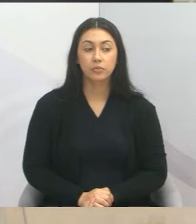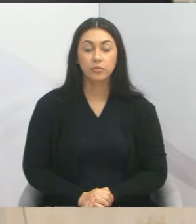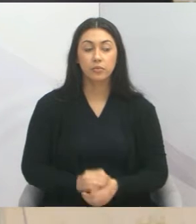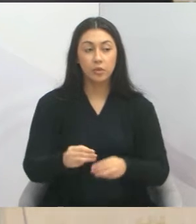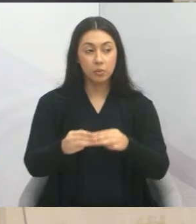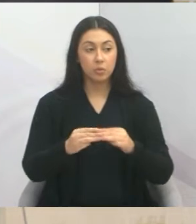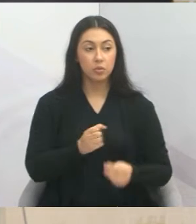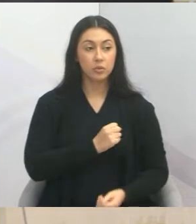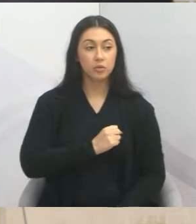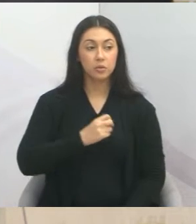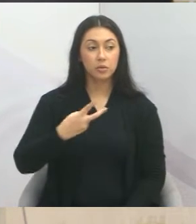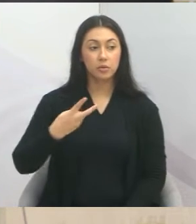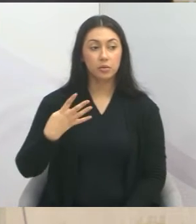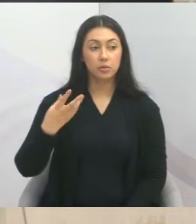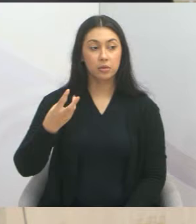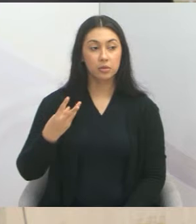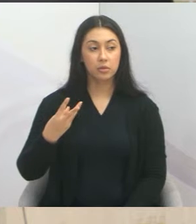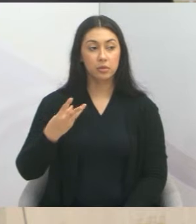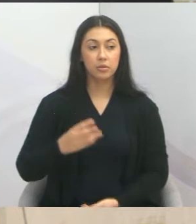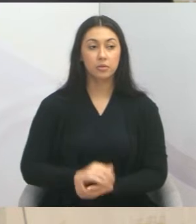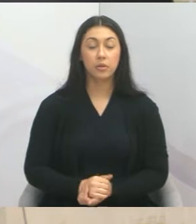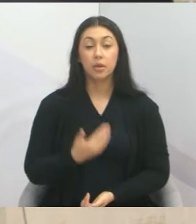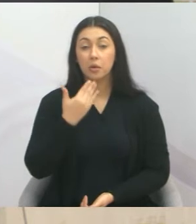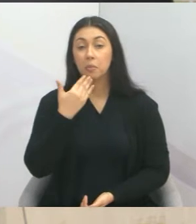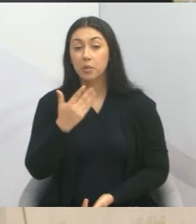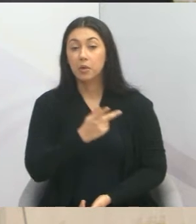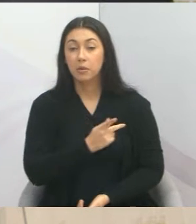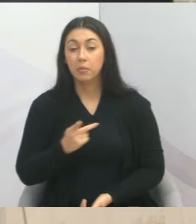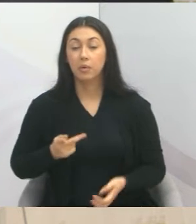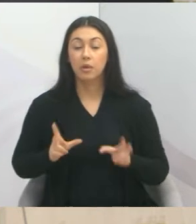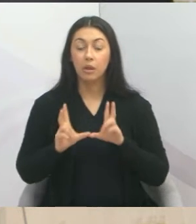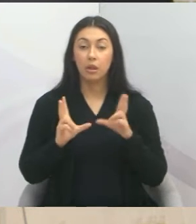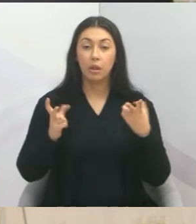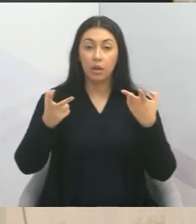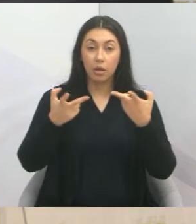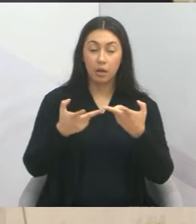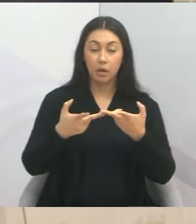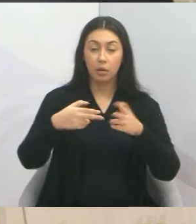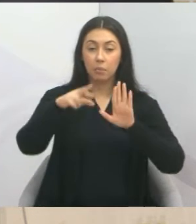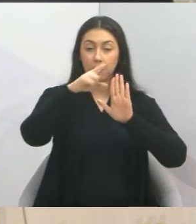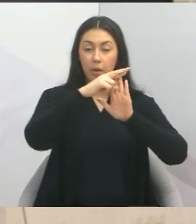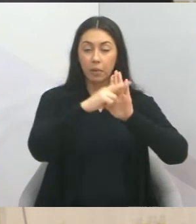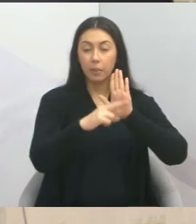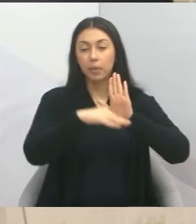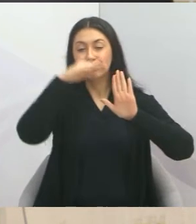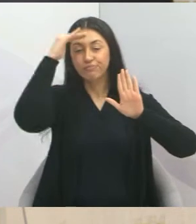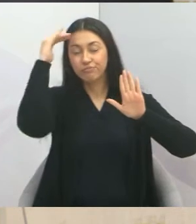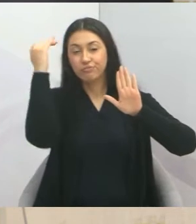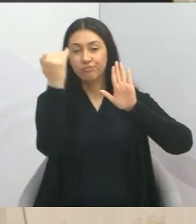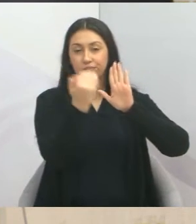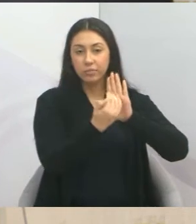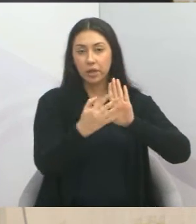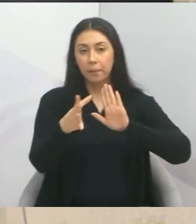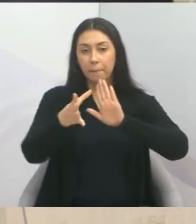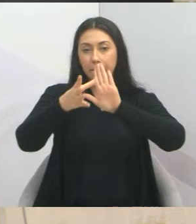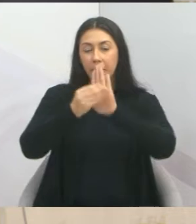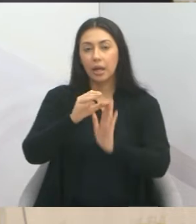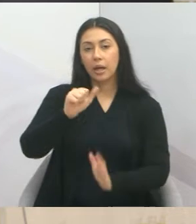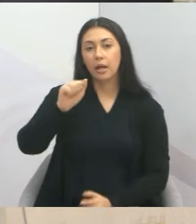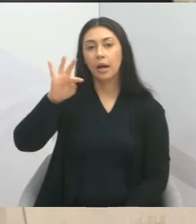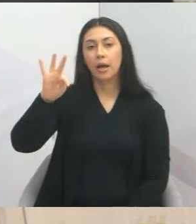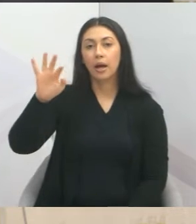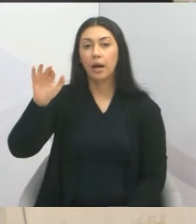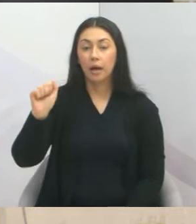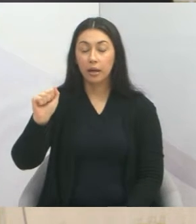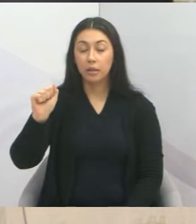do Mução 243 requeremos a excelente sua presença casa comprida ações e regimentais e com assinatura os